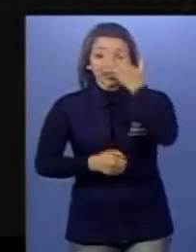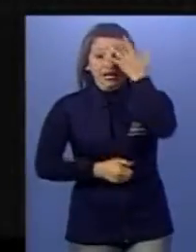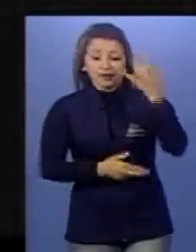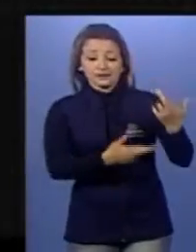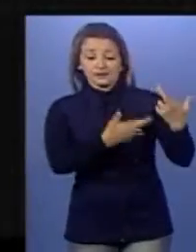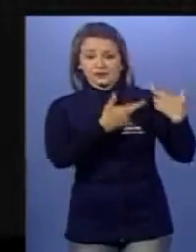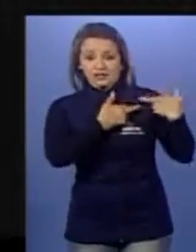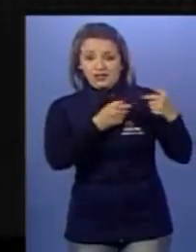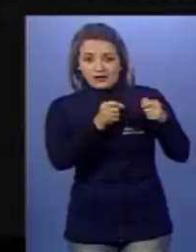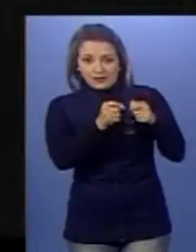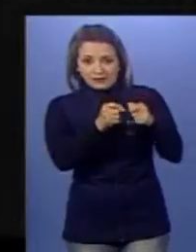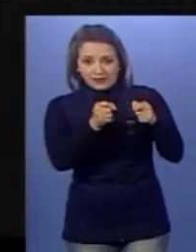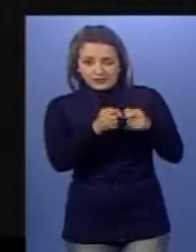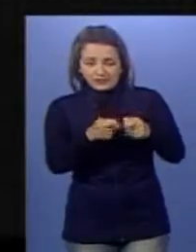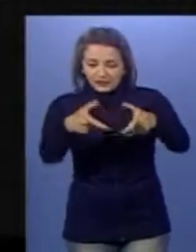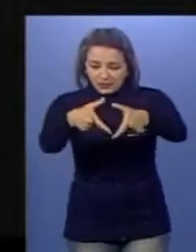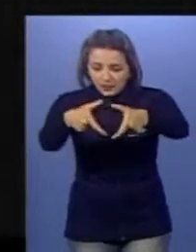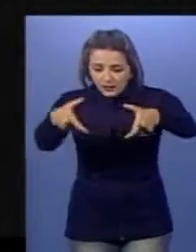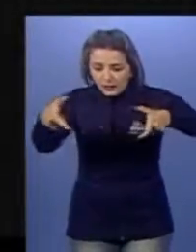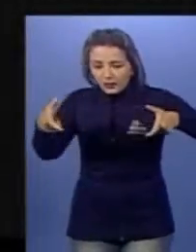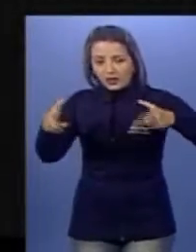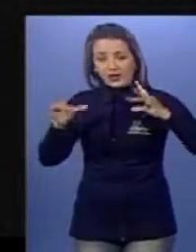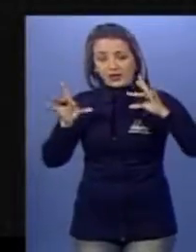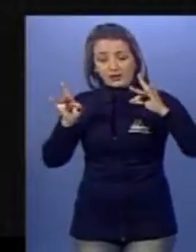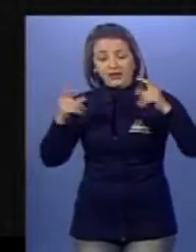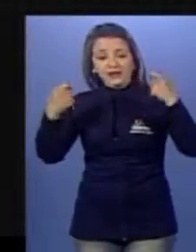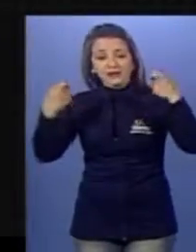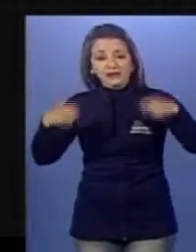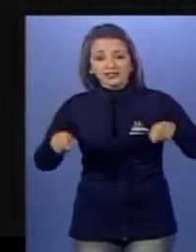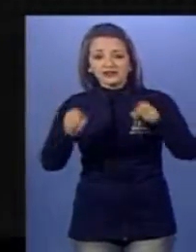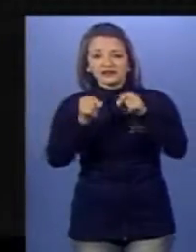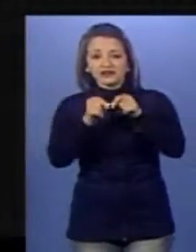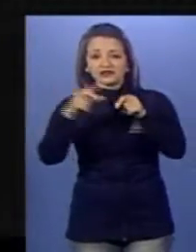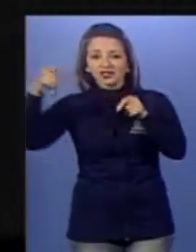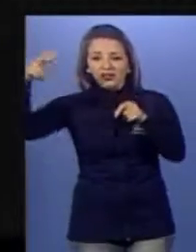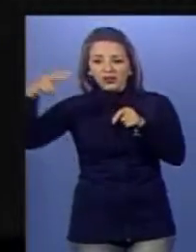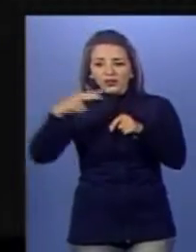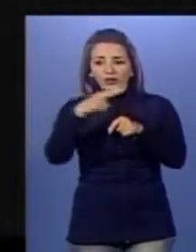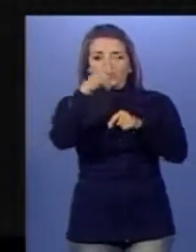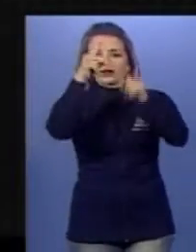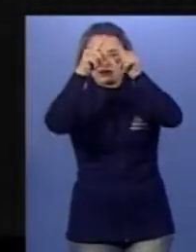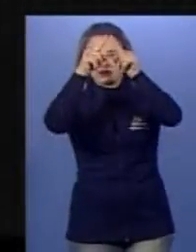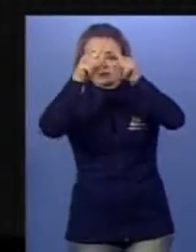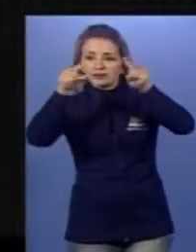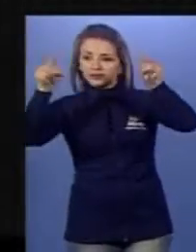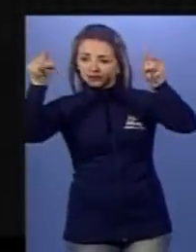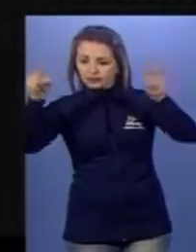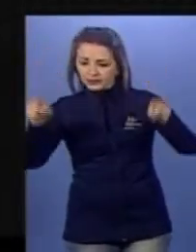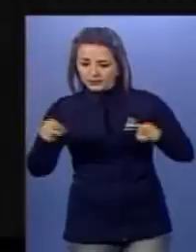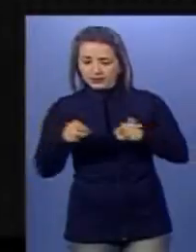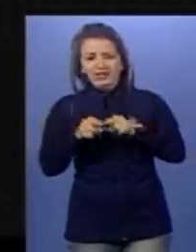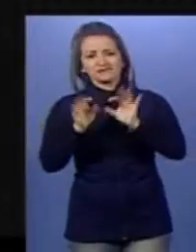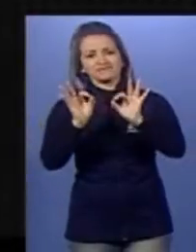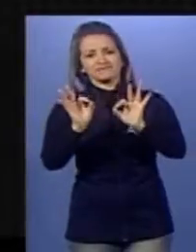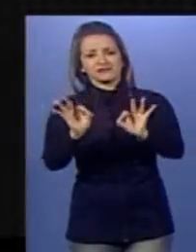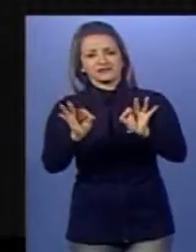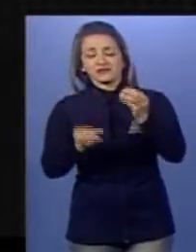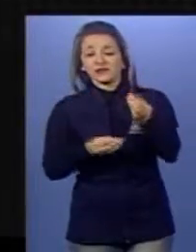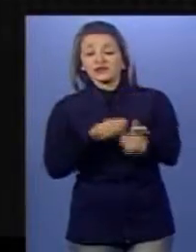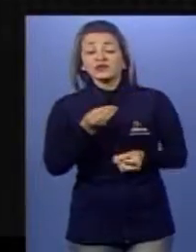precisa fazer o corte do material de maneira que a forma do dízimo corresponder responda